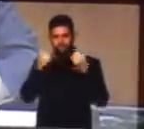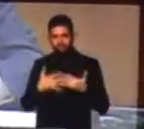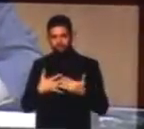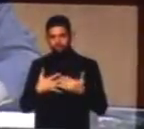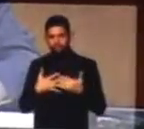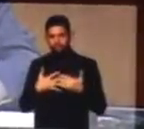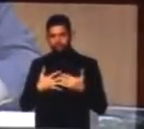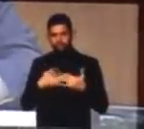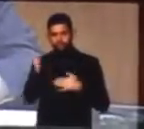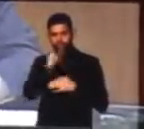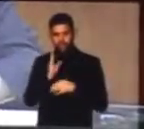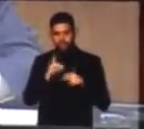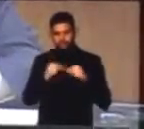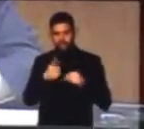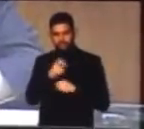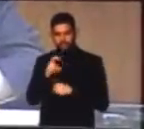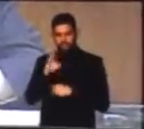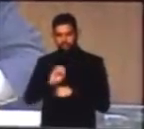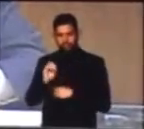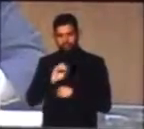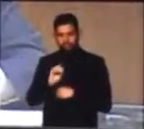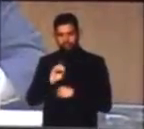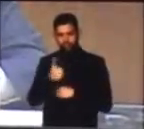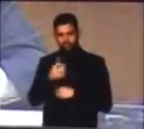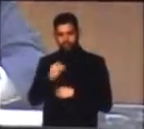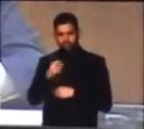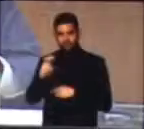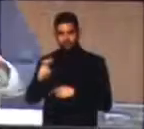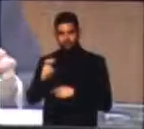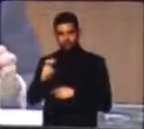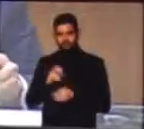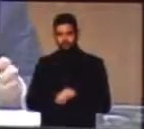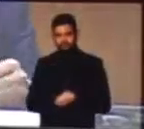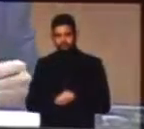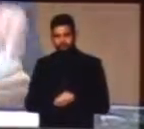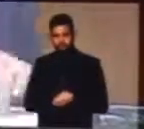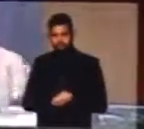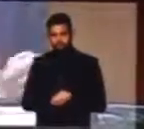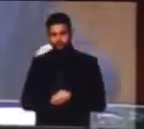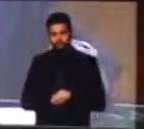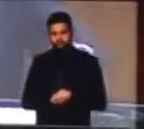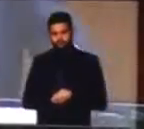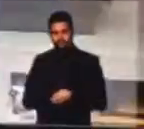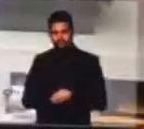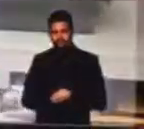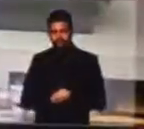justiça. Brasília, 15 de outubro de 2015.